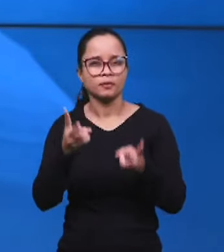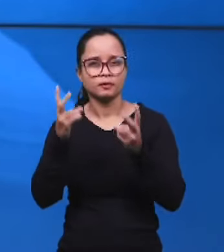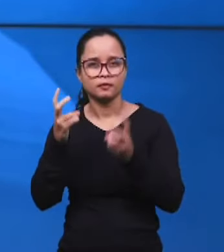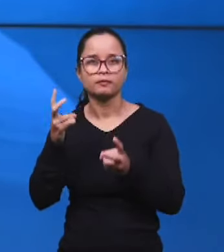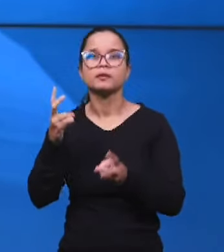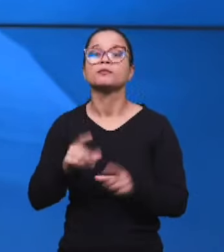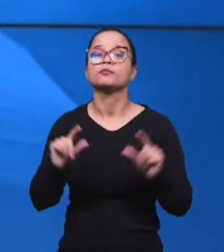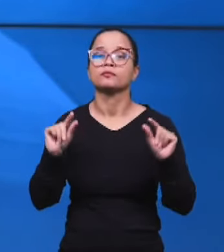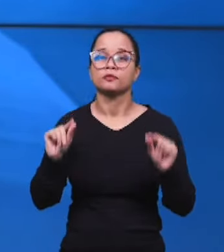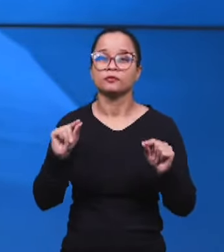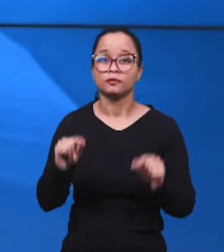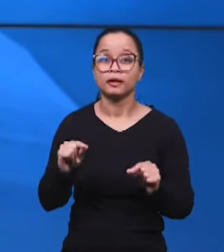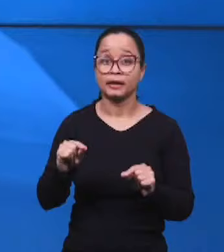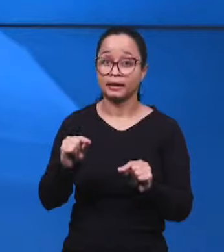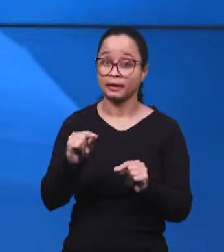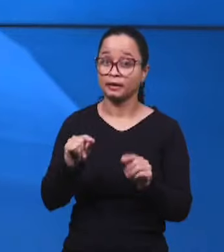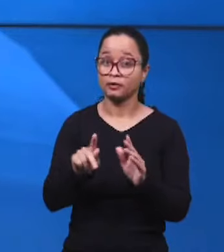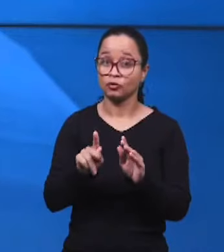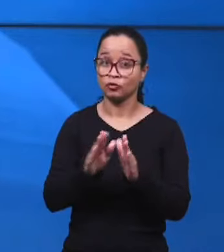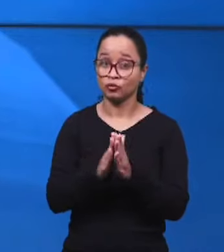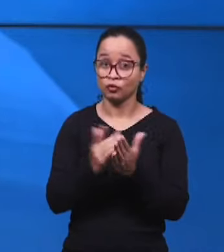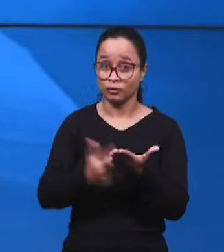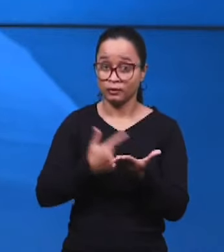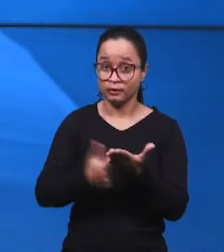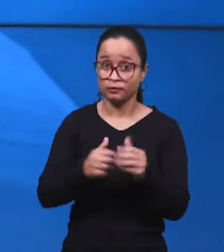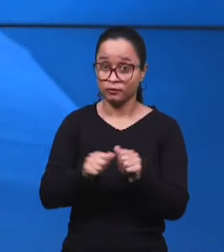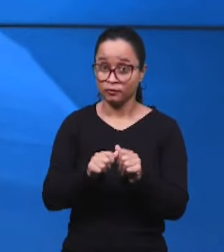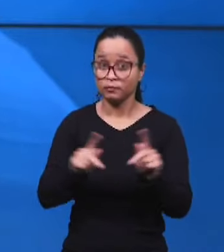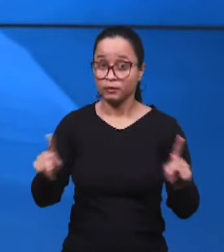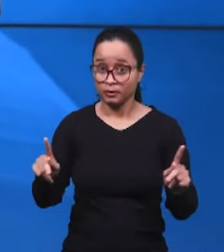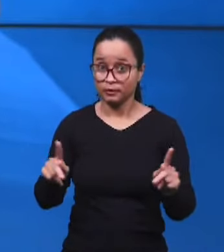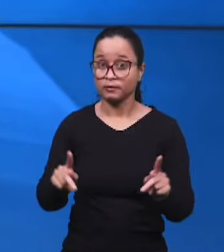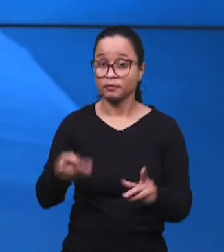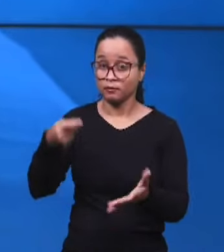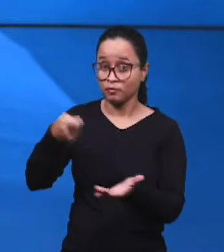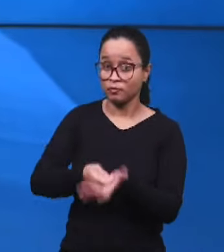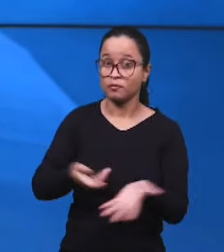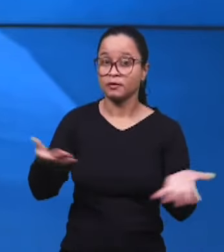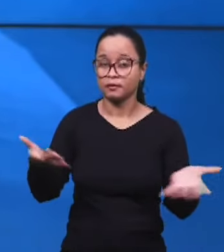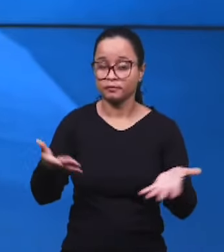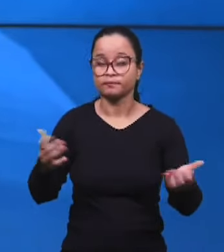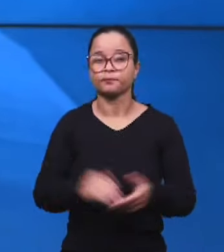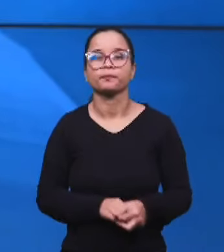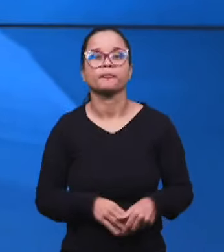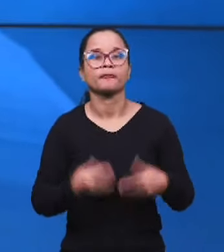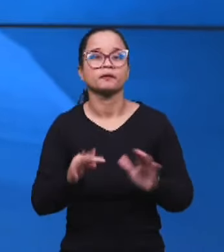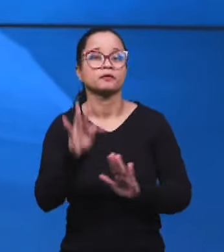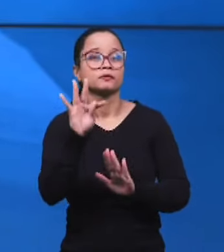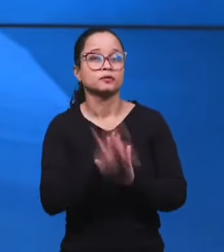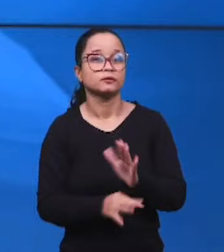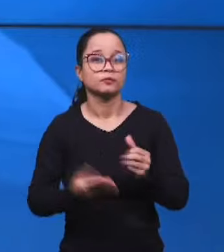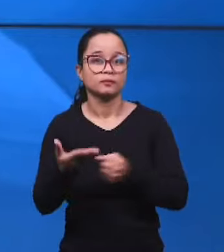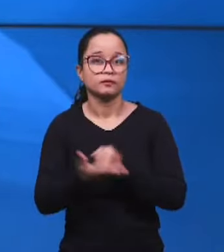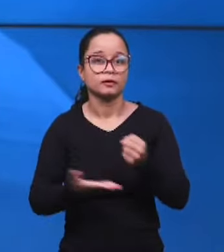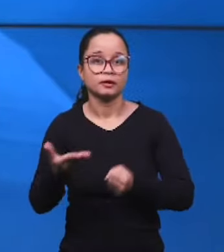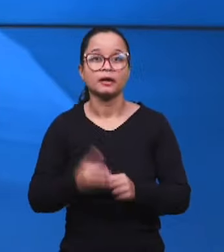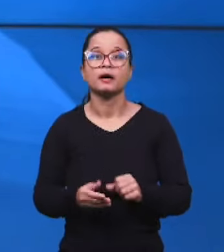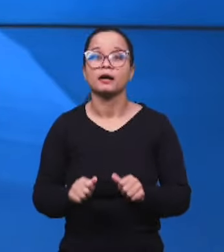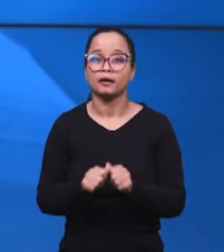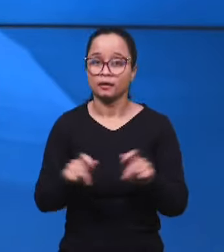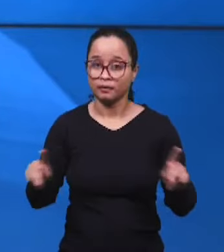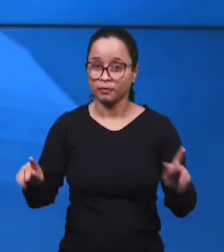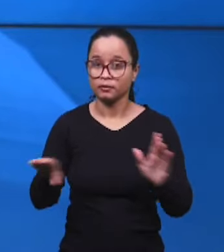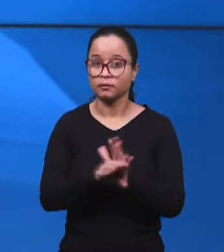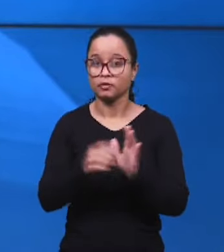nos nossos dias no preparo da igreja para o arrebatamento. E o nosso texto básico é exatamente Apocalipse capítulo 1, também